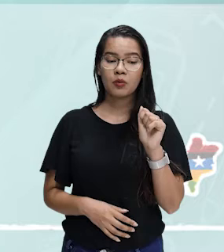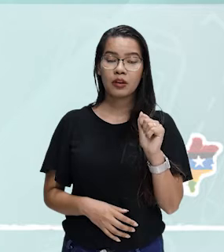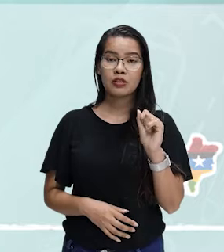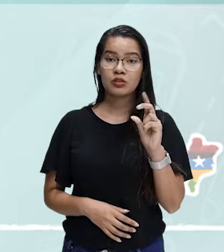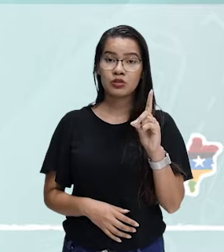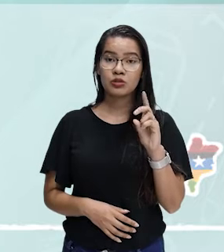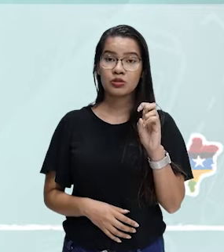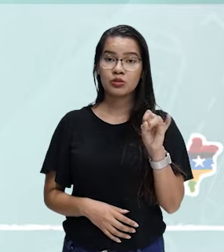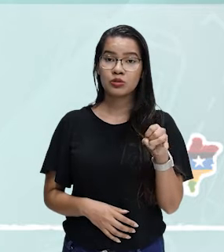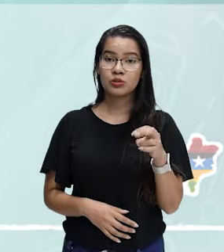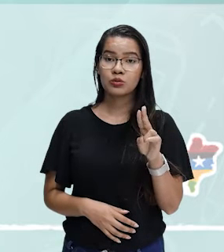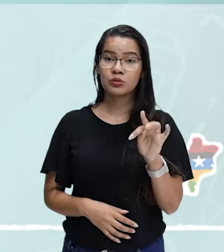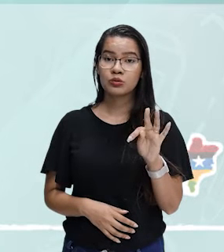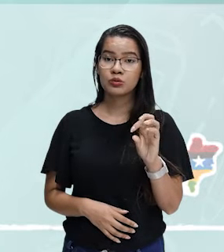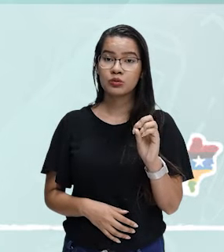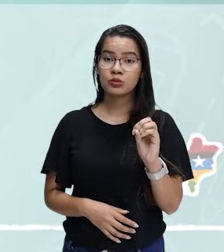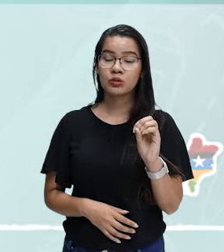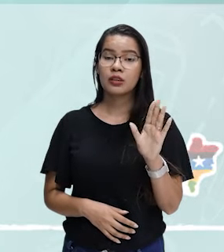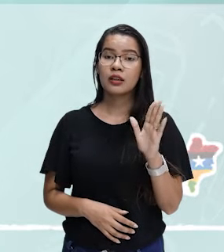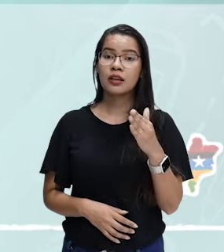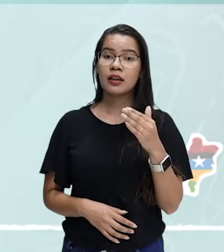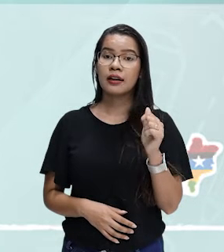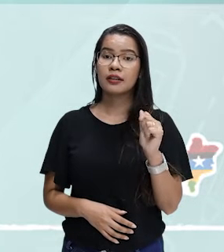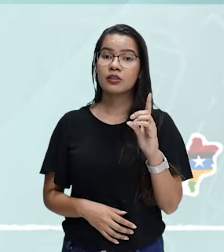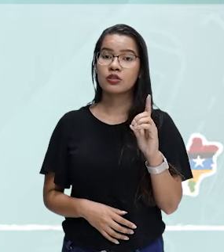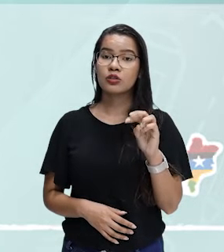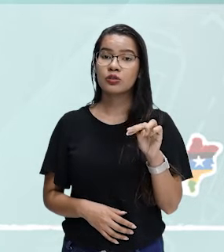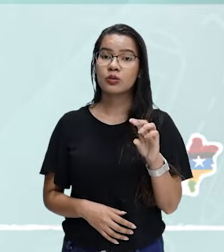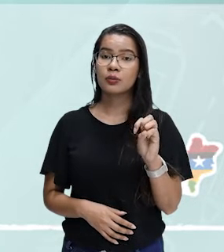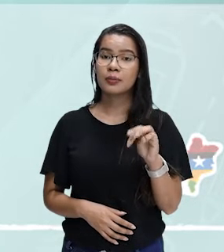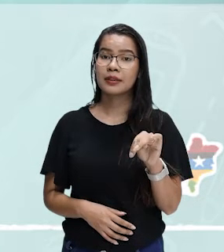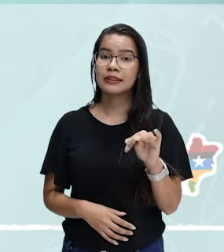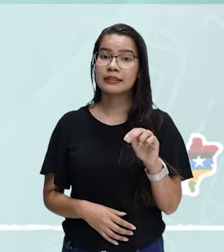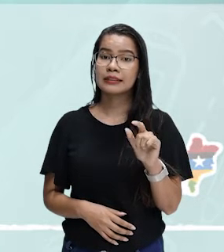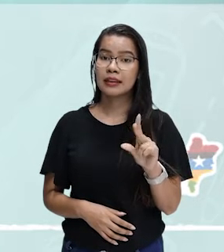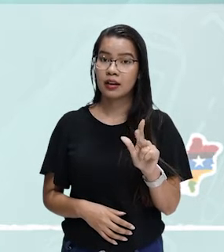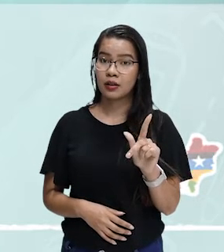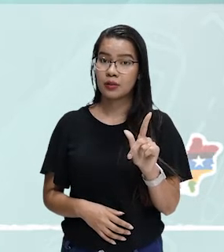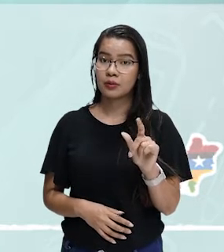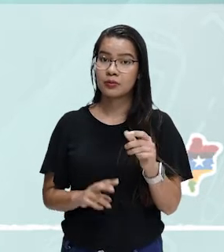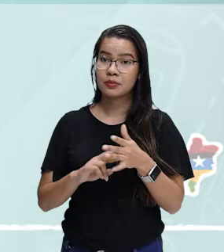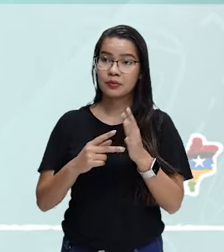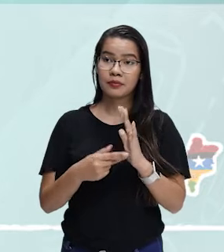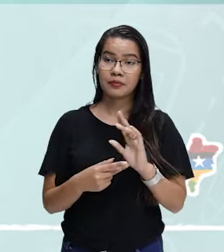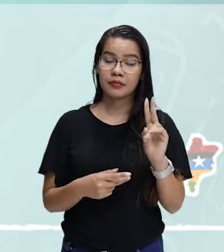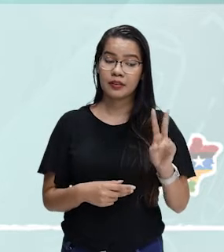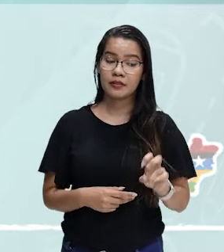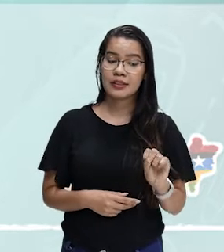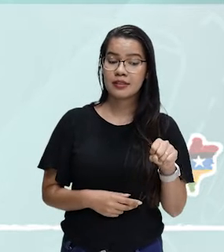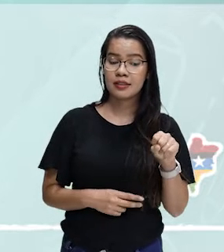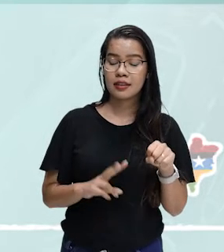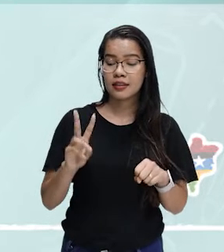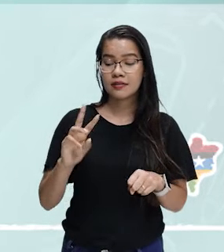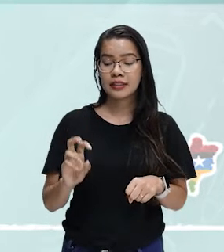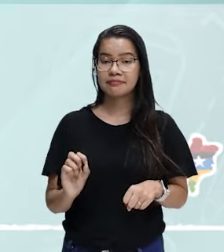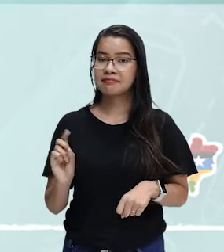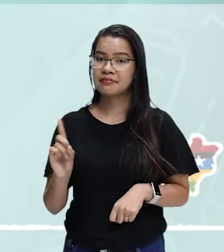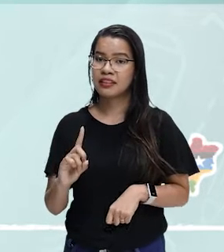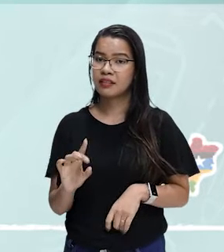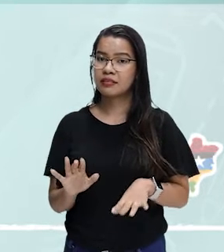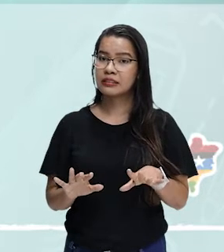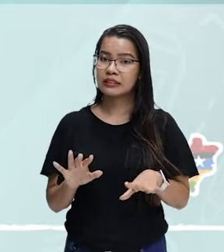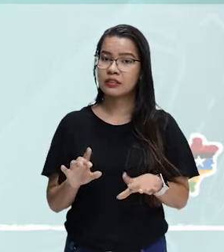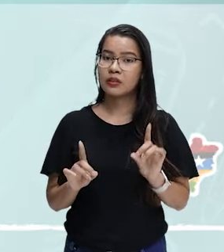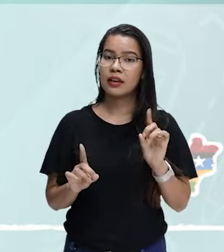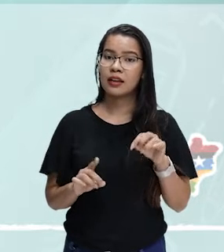adjunto adverbial, de tempo, né? Vez por outra, quer dizer, uma vez sim, uma vez não, aqui e ali, né?